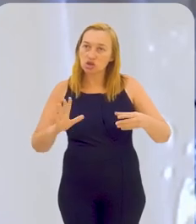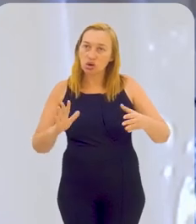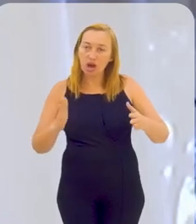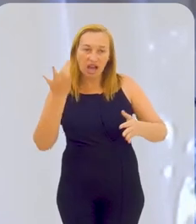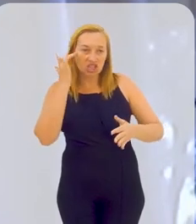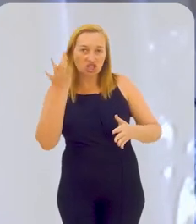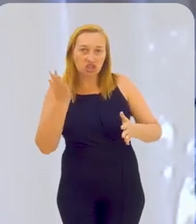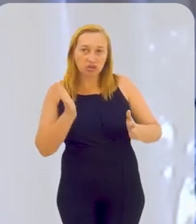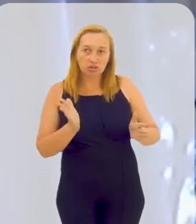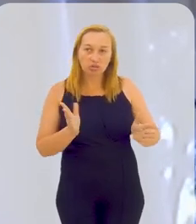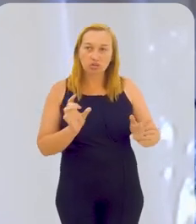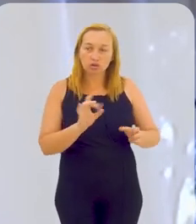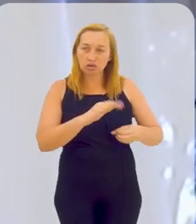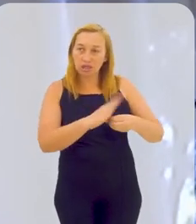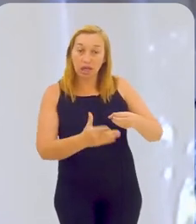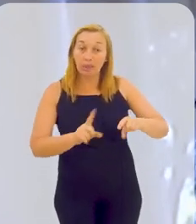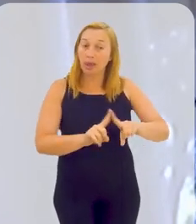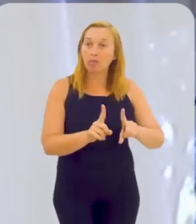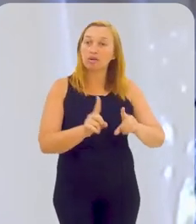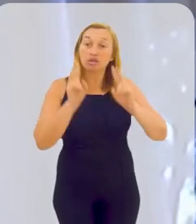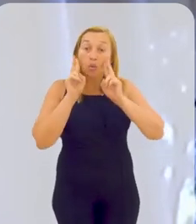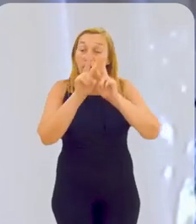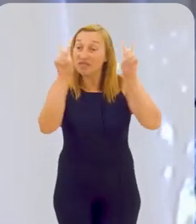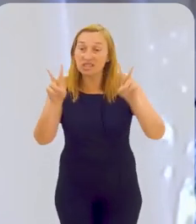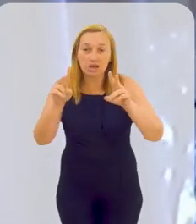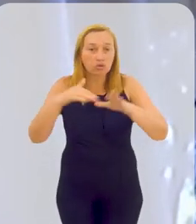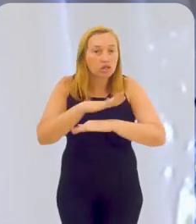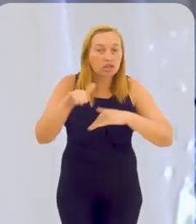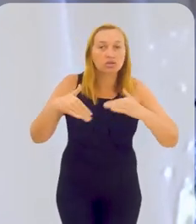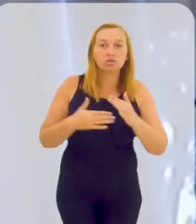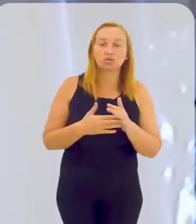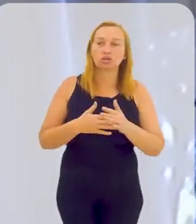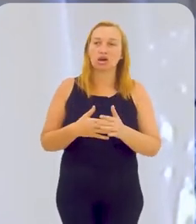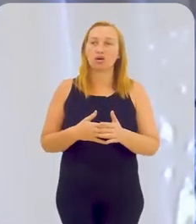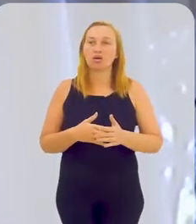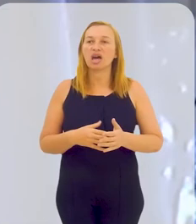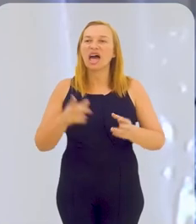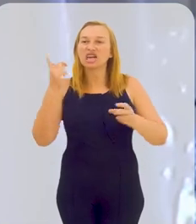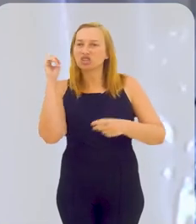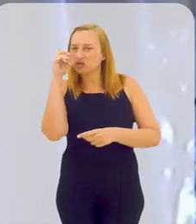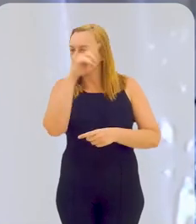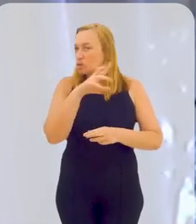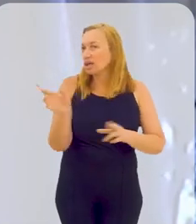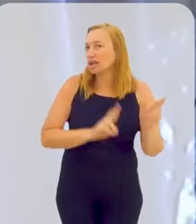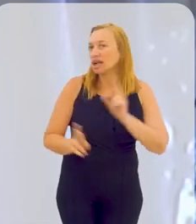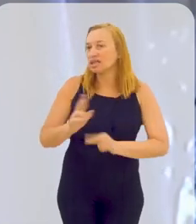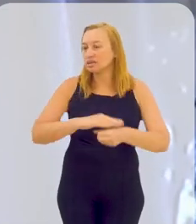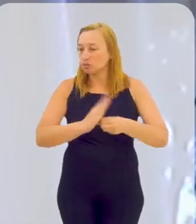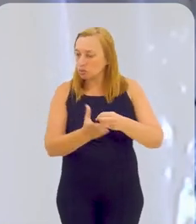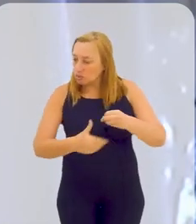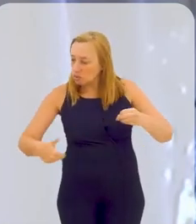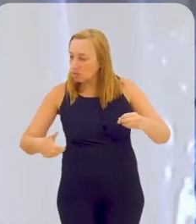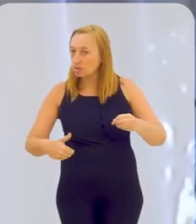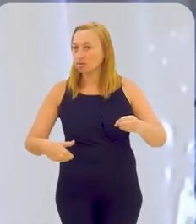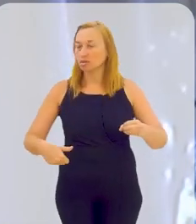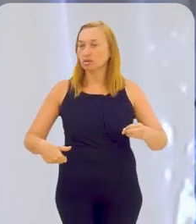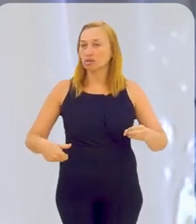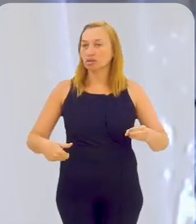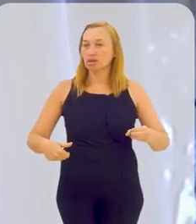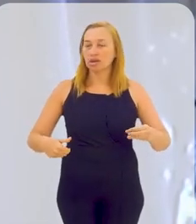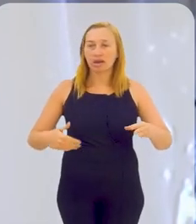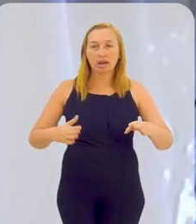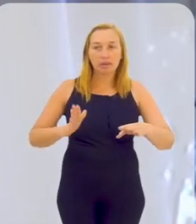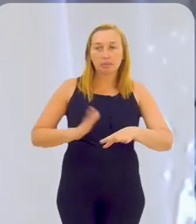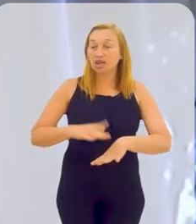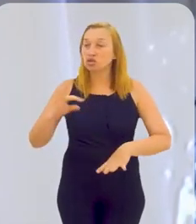do serviço do saneamento. É necessário uma visão holística e transversal. As dificuldades relacionadas ao saneamento transcendem